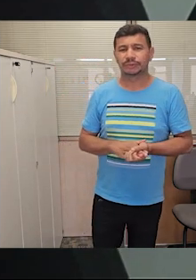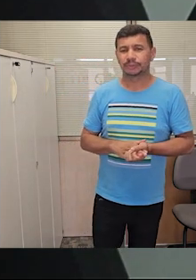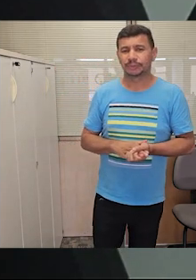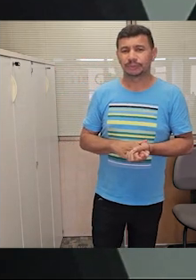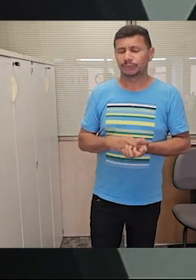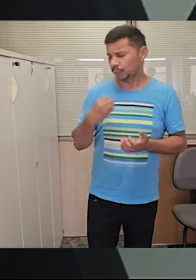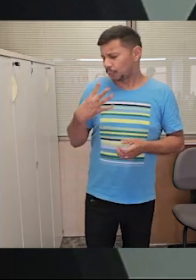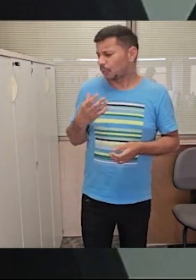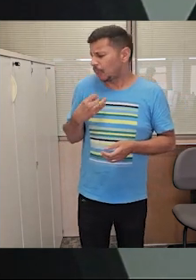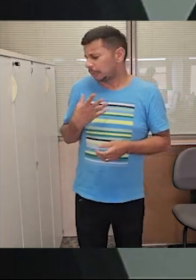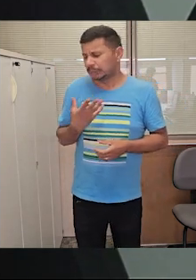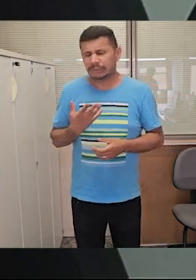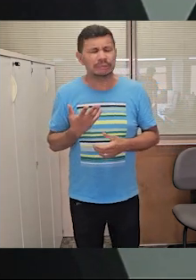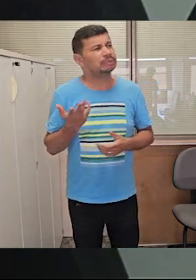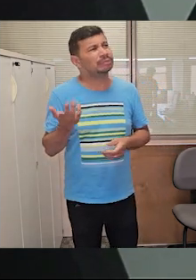tudo bem.